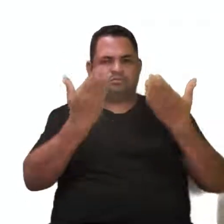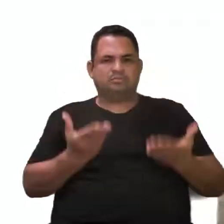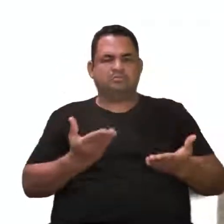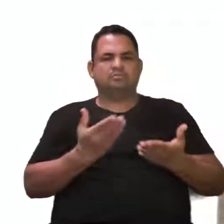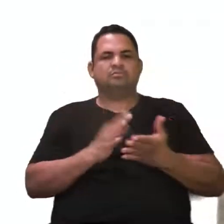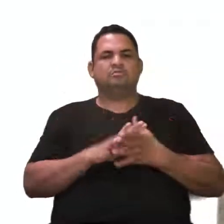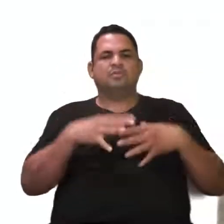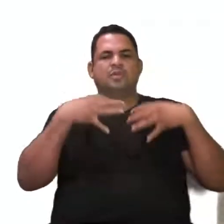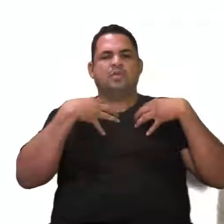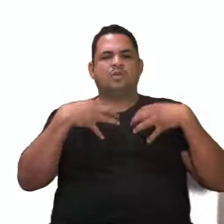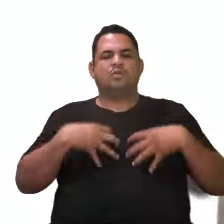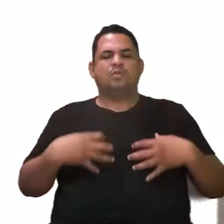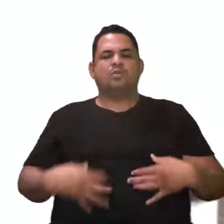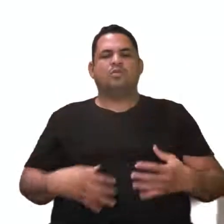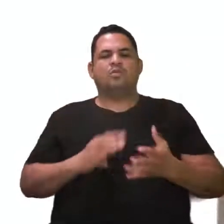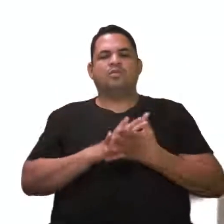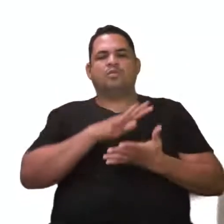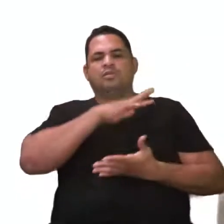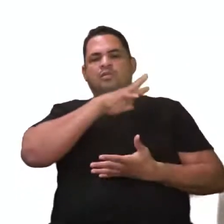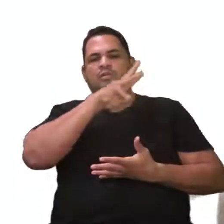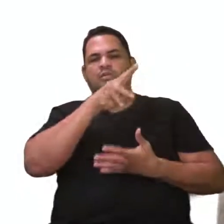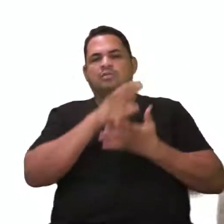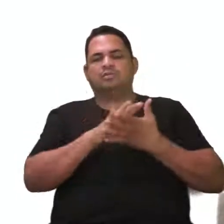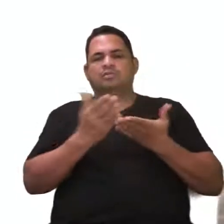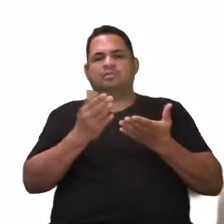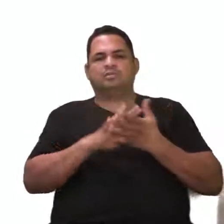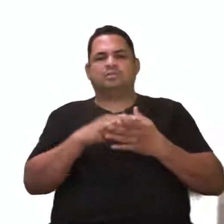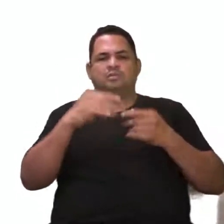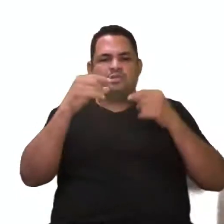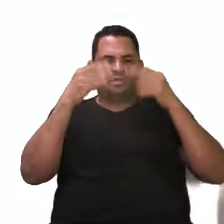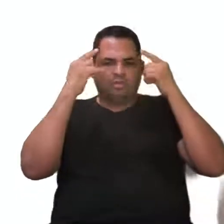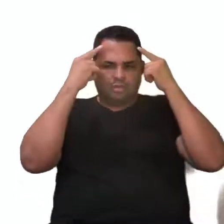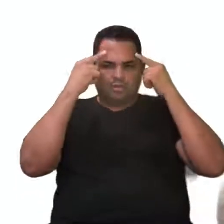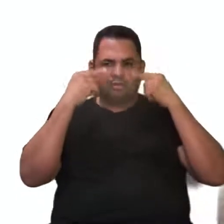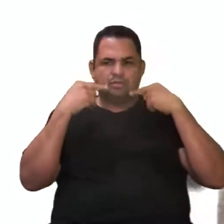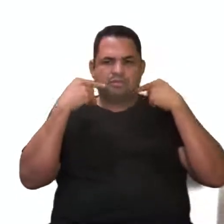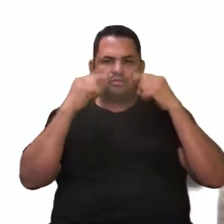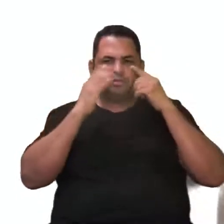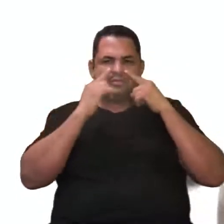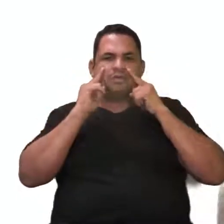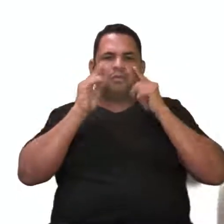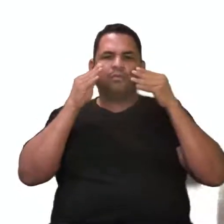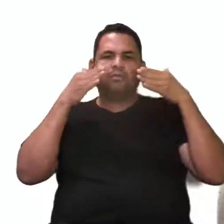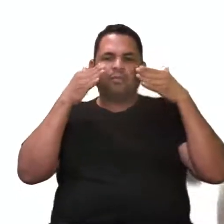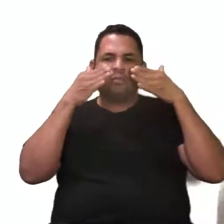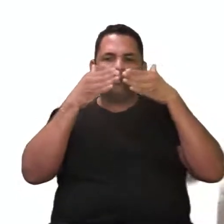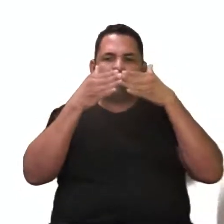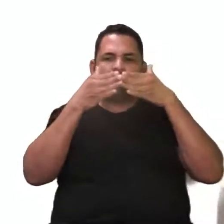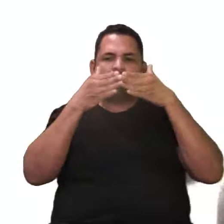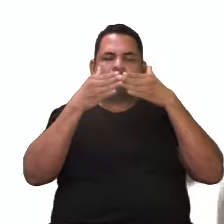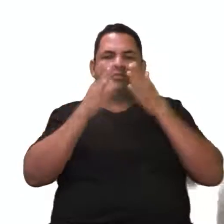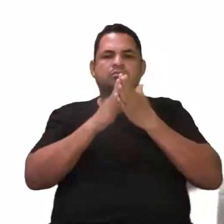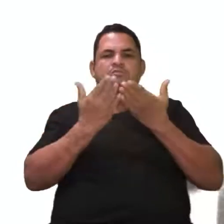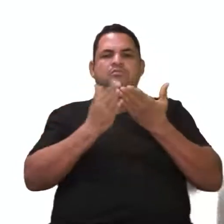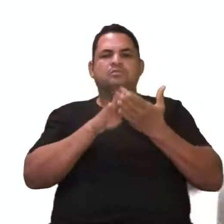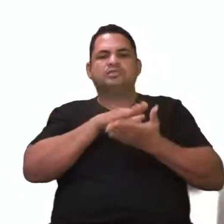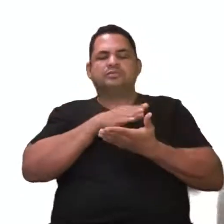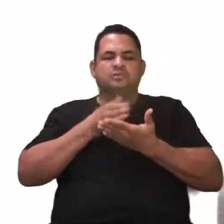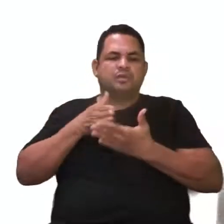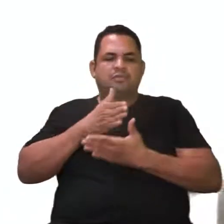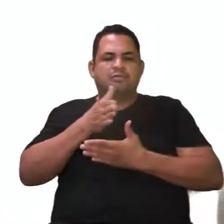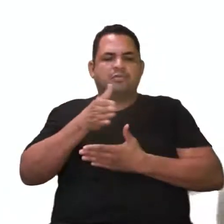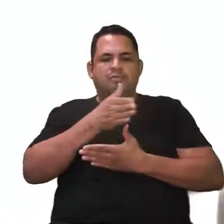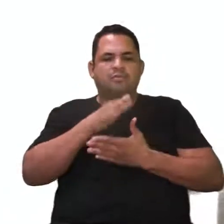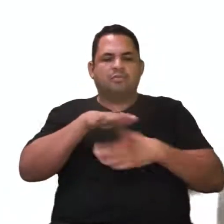design do formato do corpo desses animais e a cabecinha mais pontuda, né? Justamente para poder se